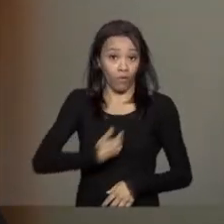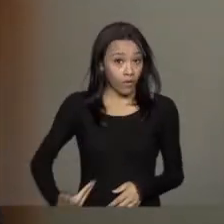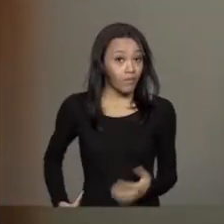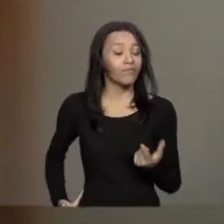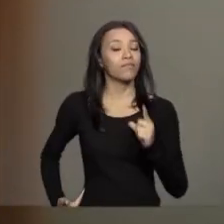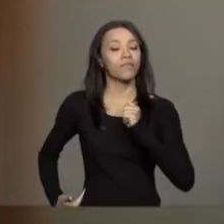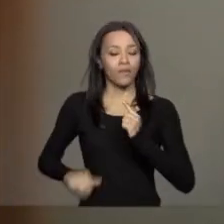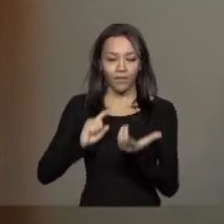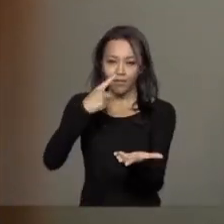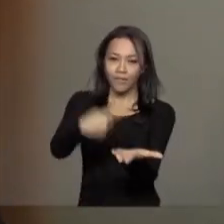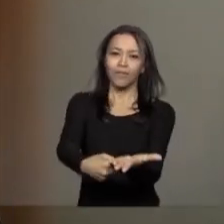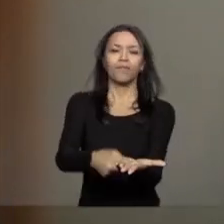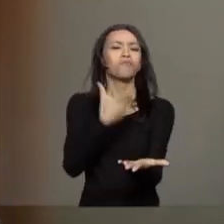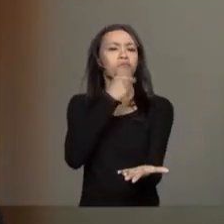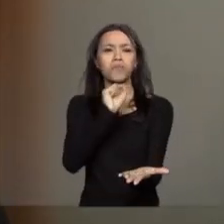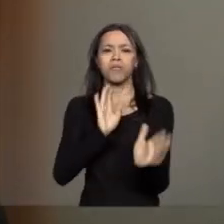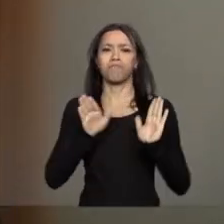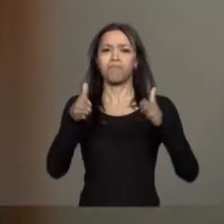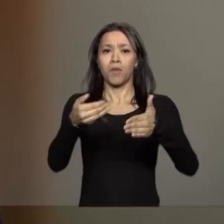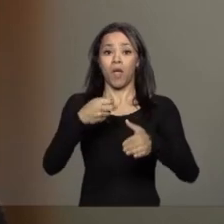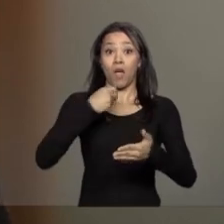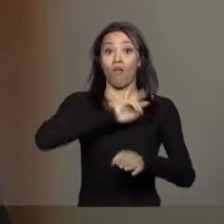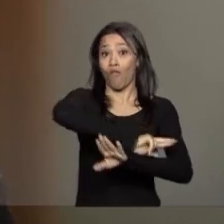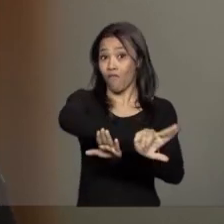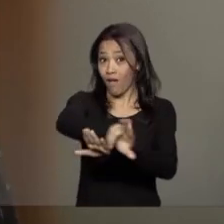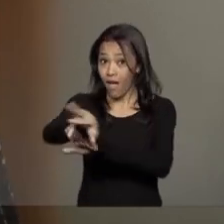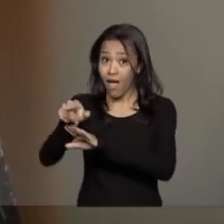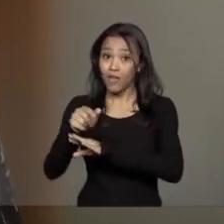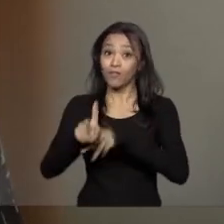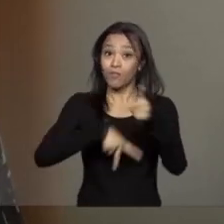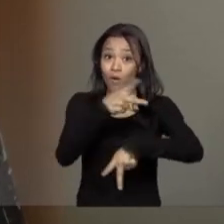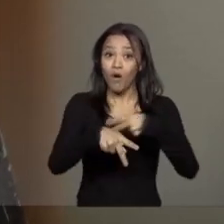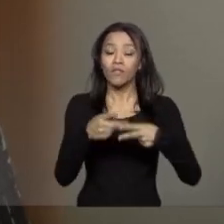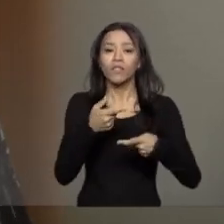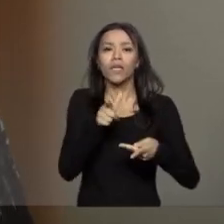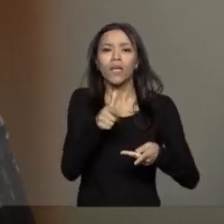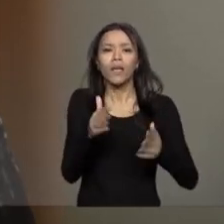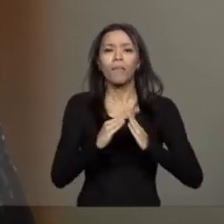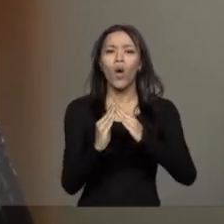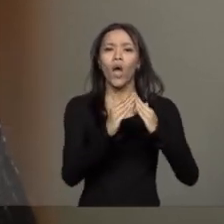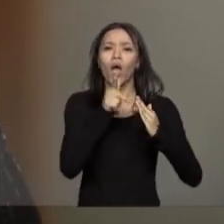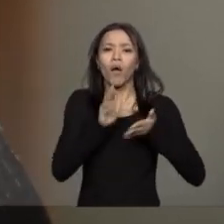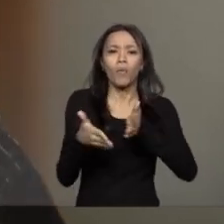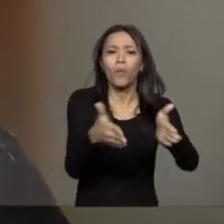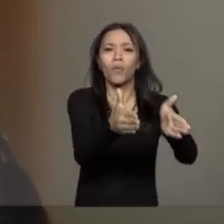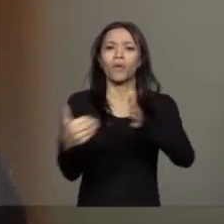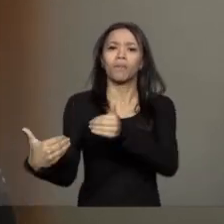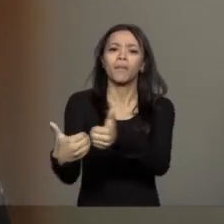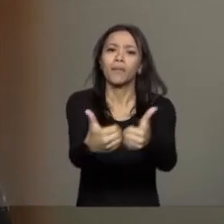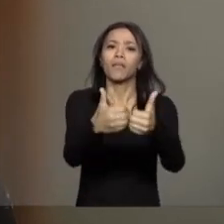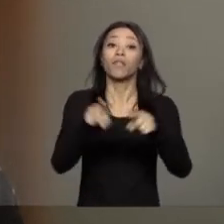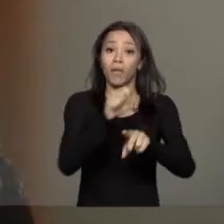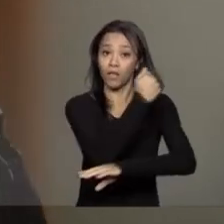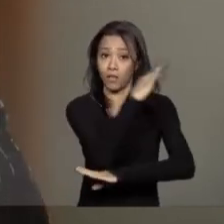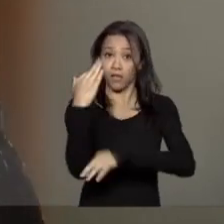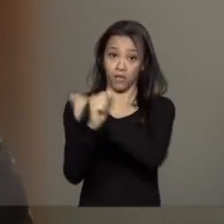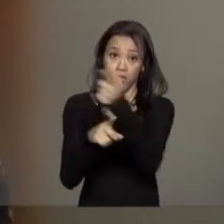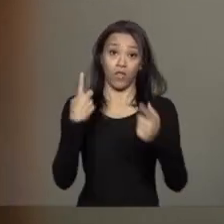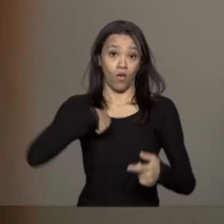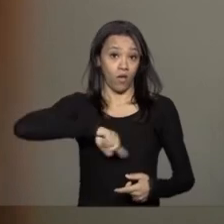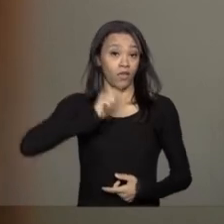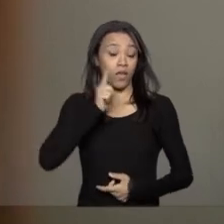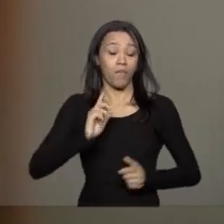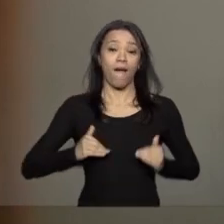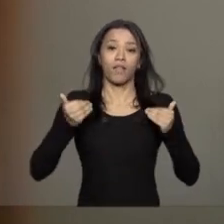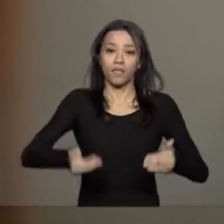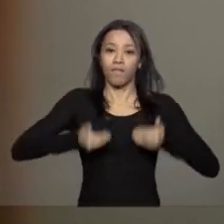tem o compromisso com os povos das águas e das florestas queremos avançar ainda mais e